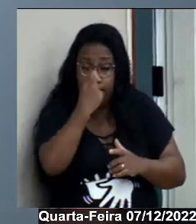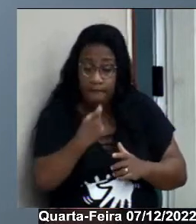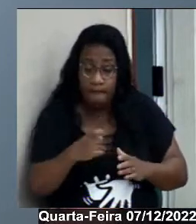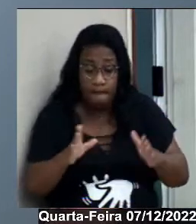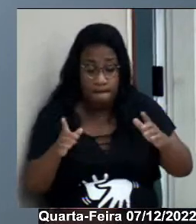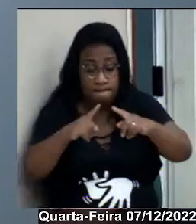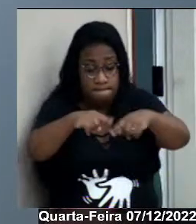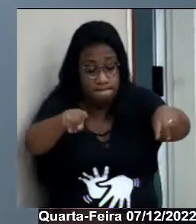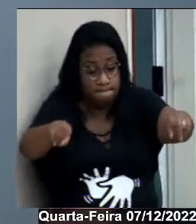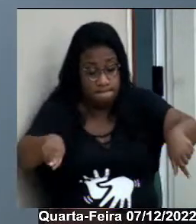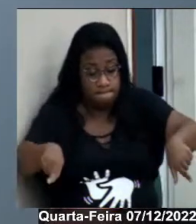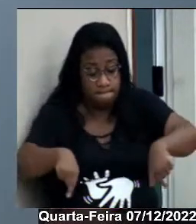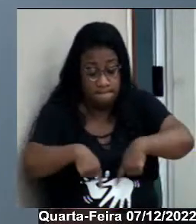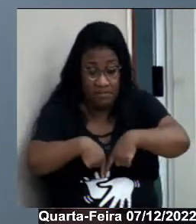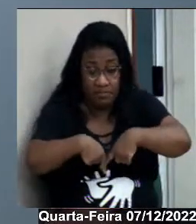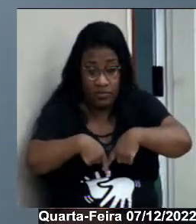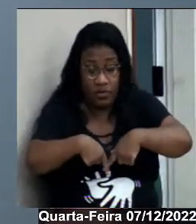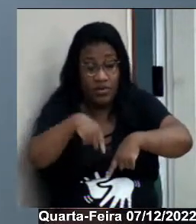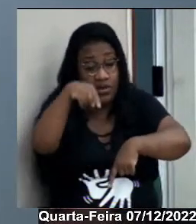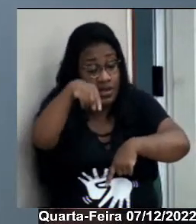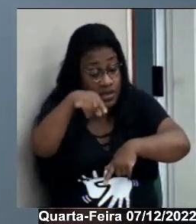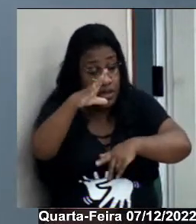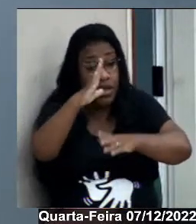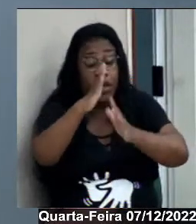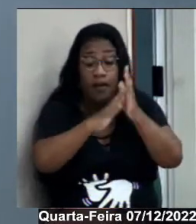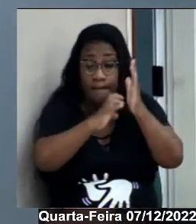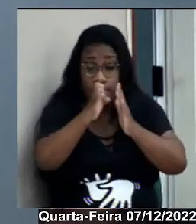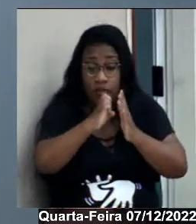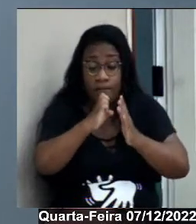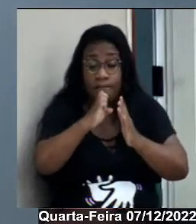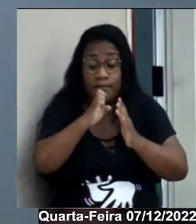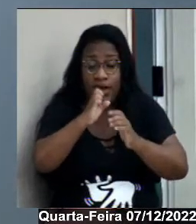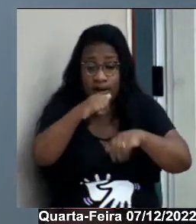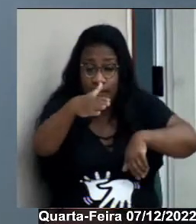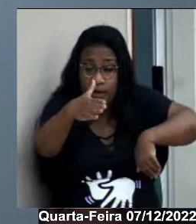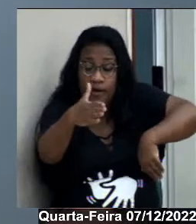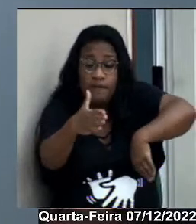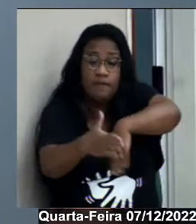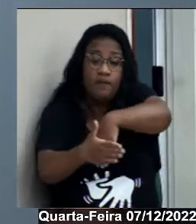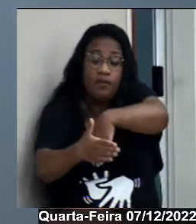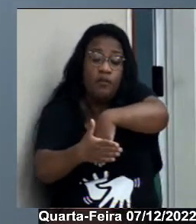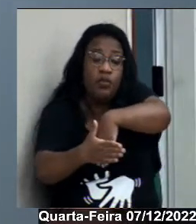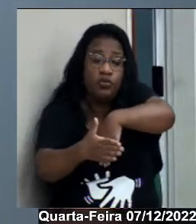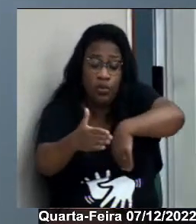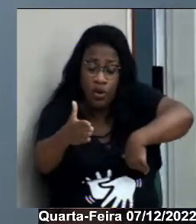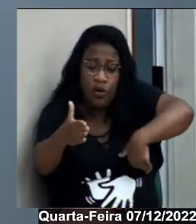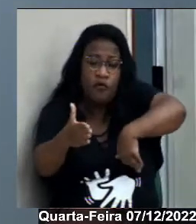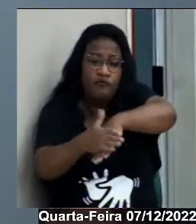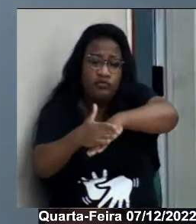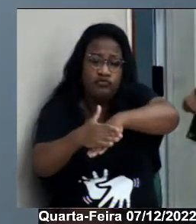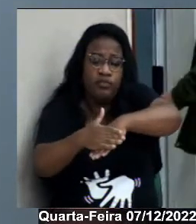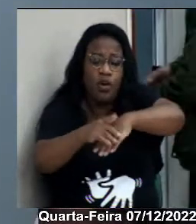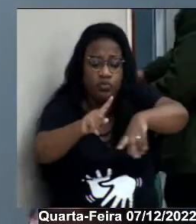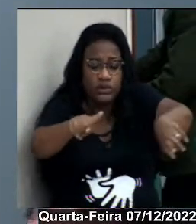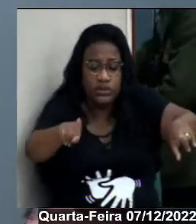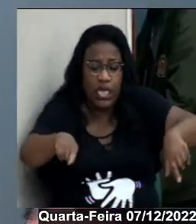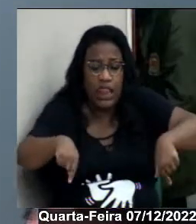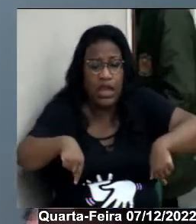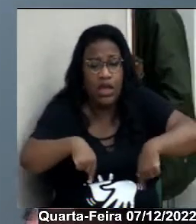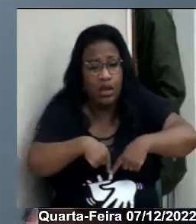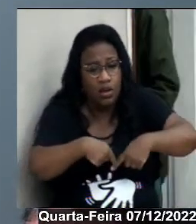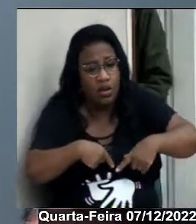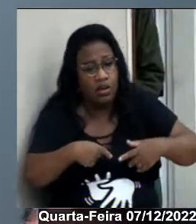quadra 40 por 20 municipal numa área de 1 milhão e 500 mil